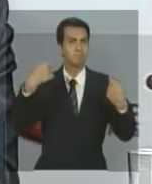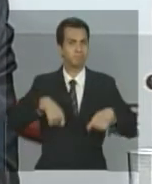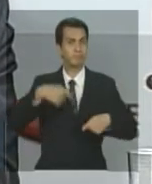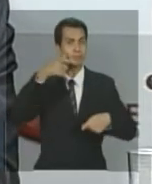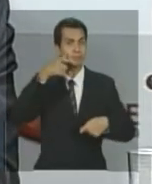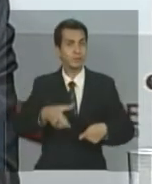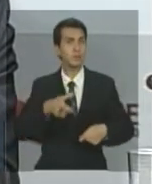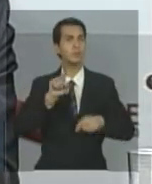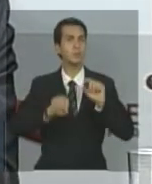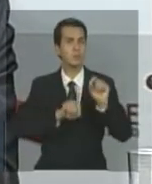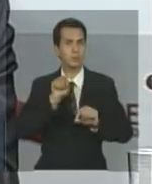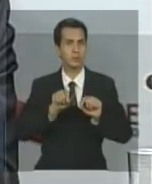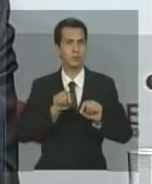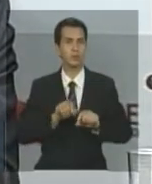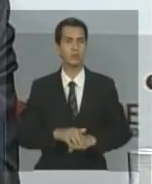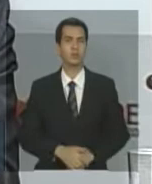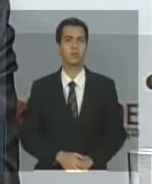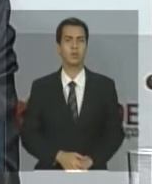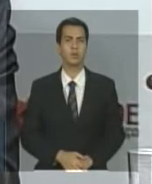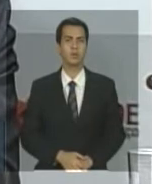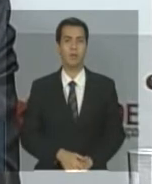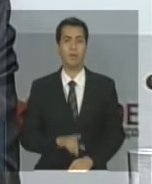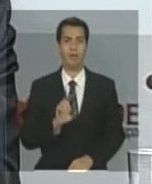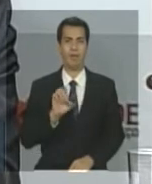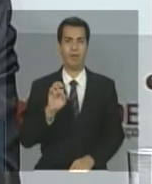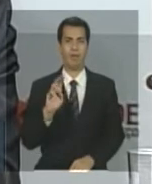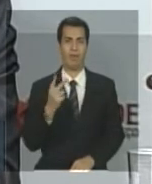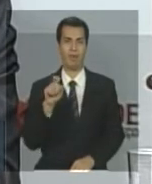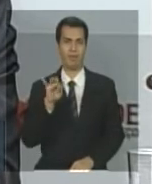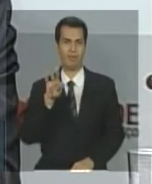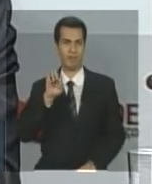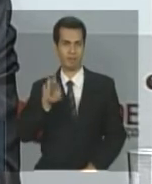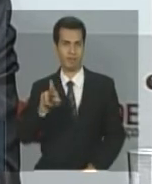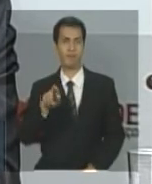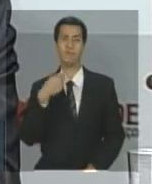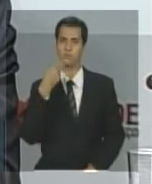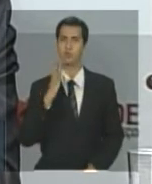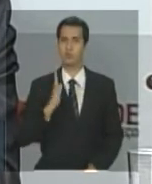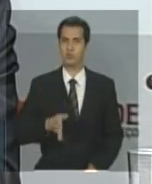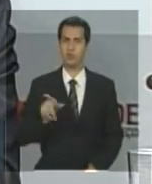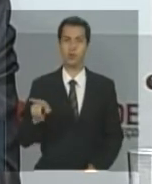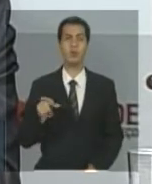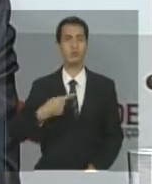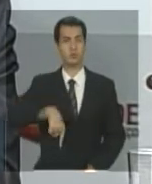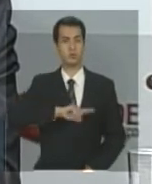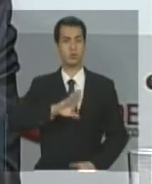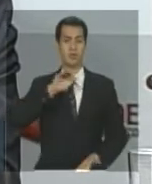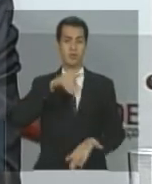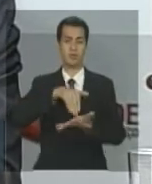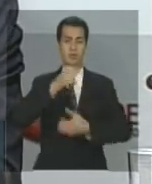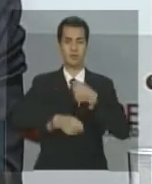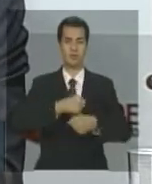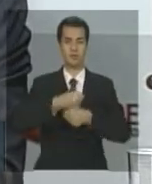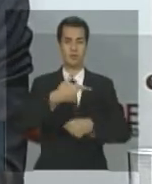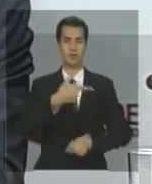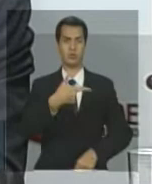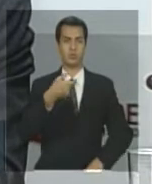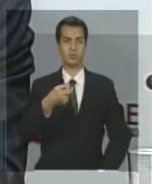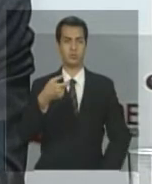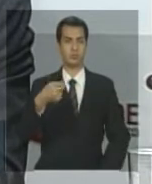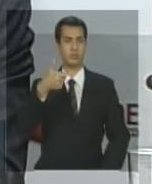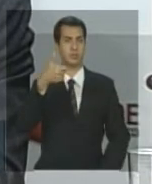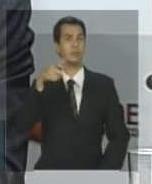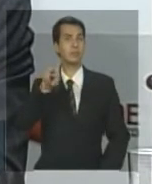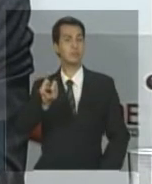falou. Nós temos uma meta de chegar até 2015 a 15 doadores por 1 milhão